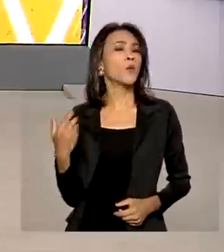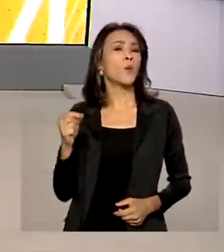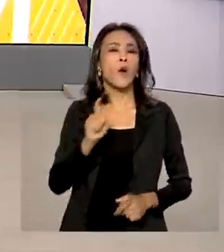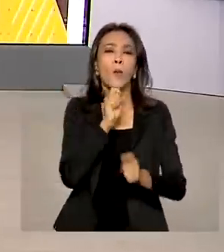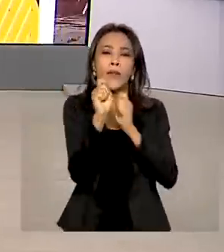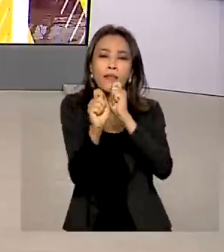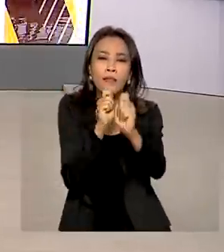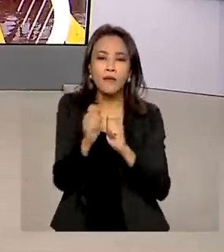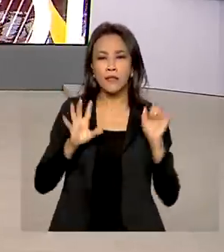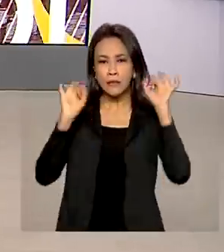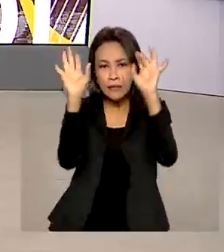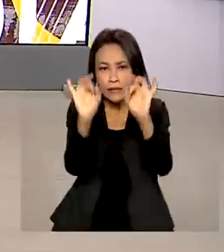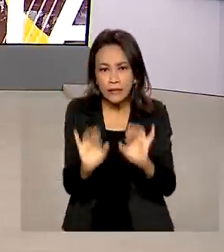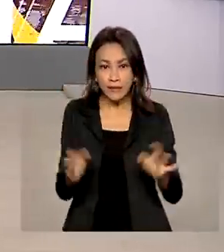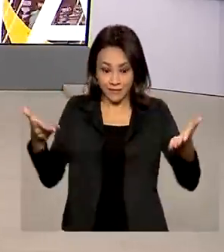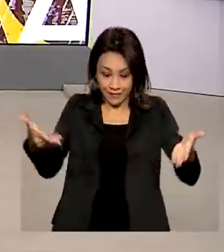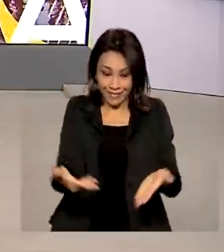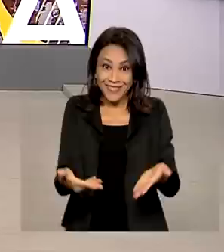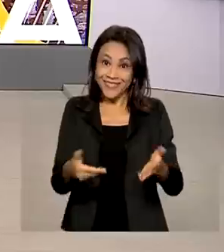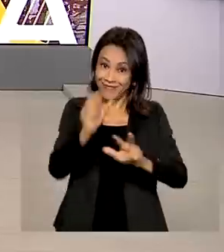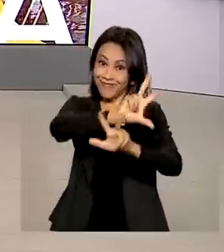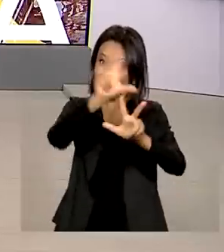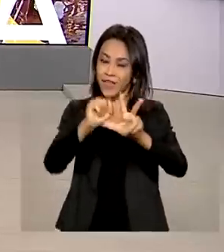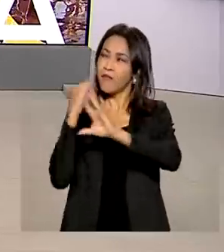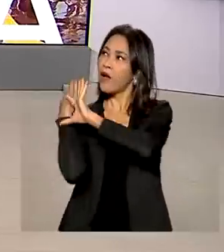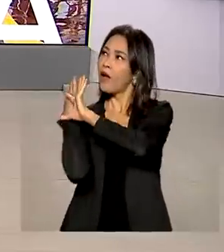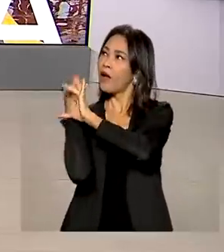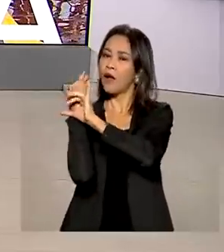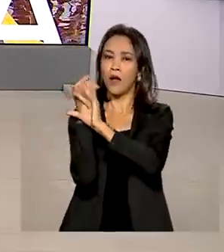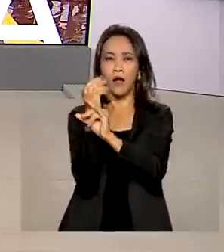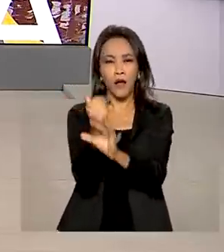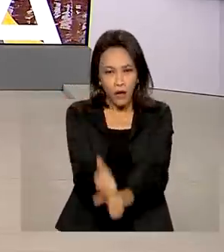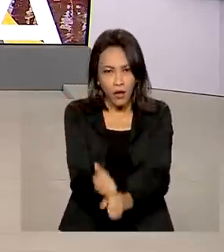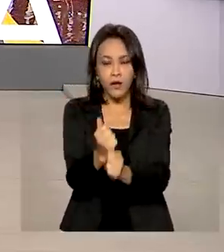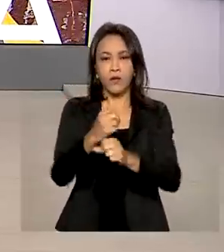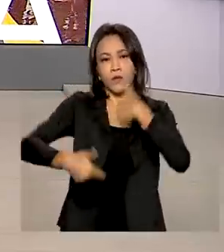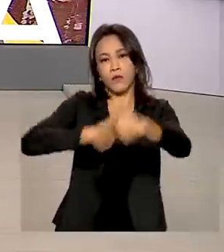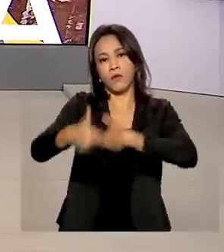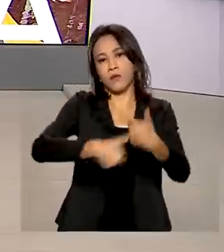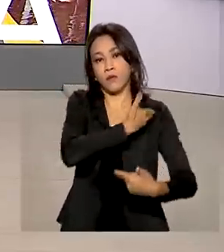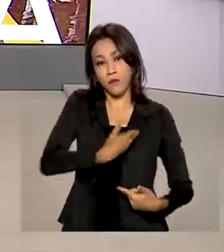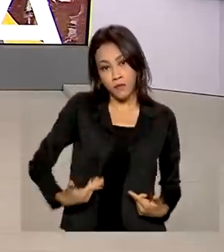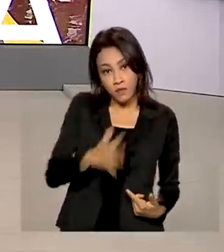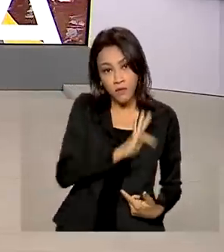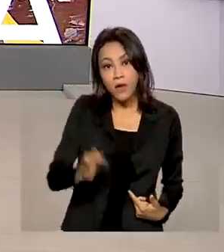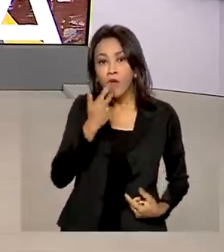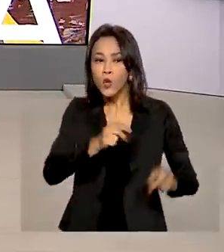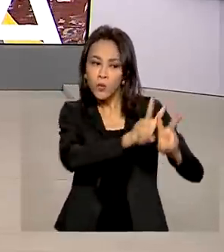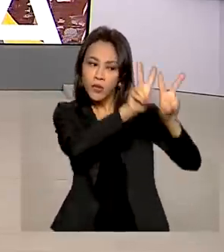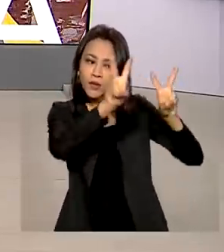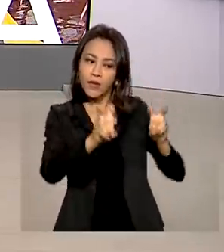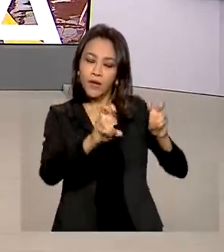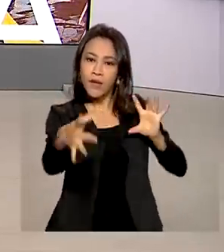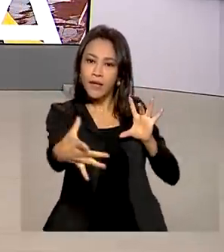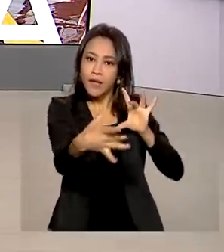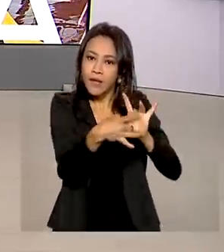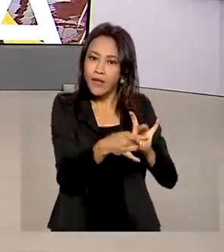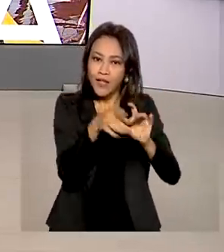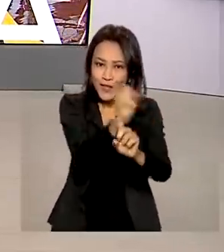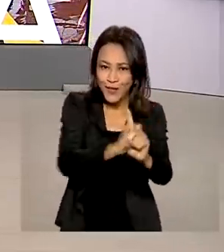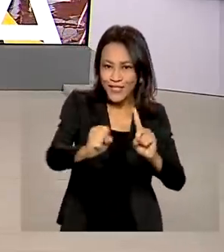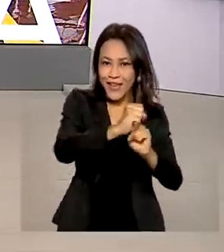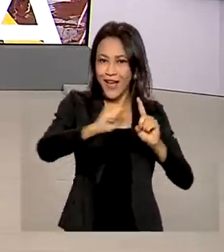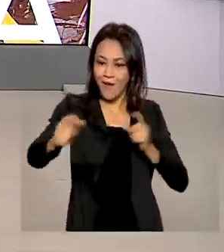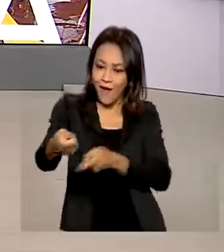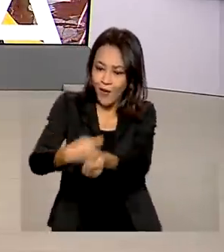entrevista exclusiva à TV Brasil. Ele fez um balanço das ações do governo federal e falou de temas ligados às áreas